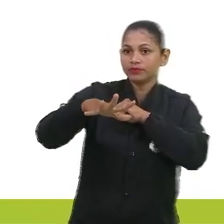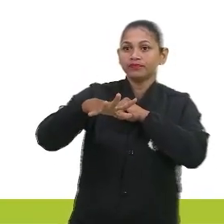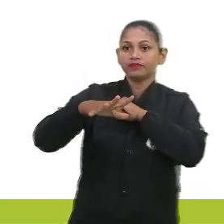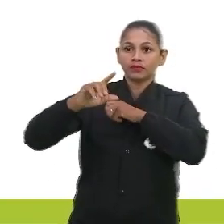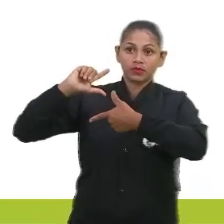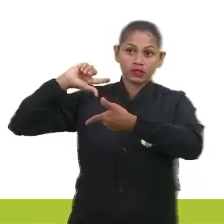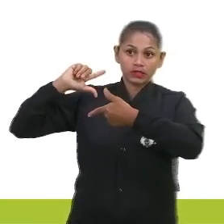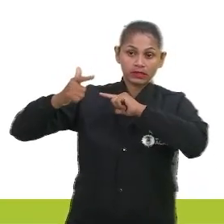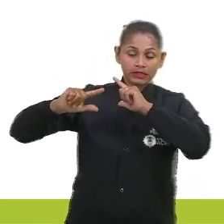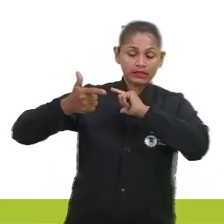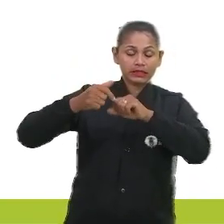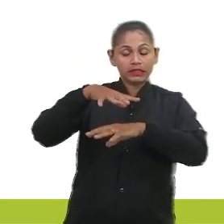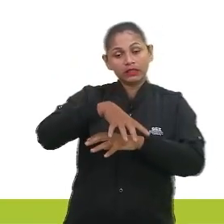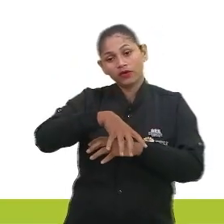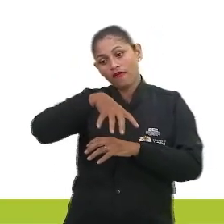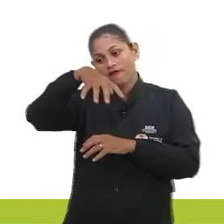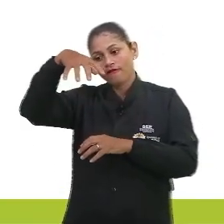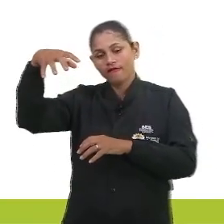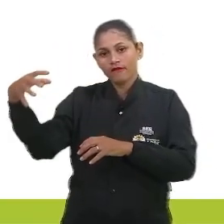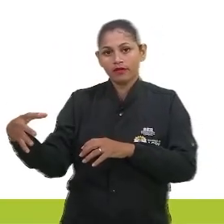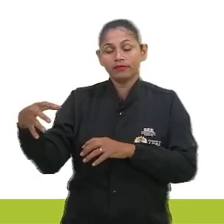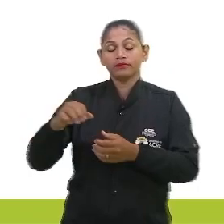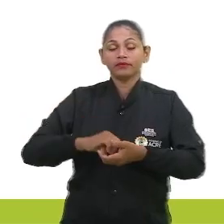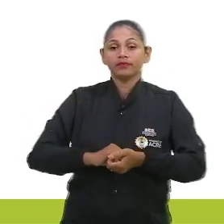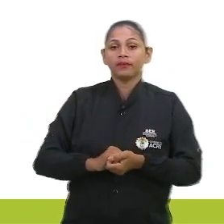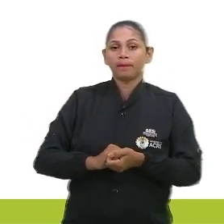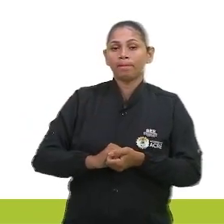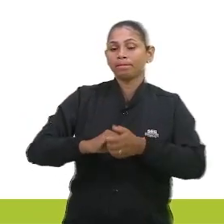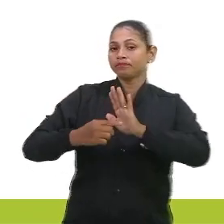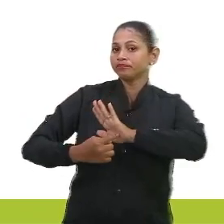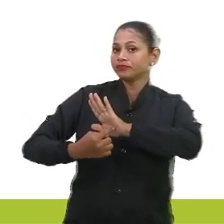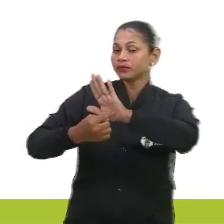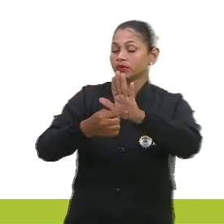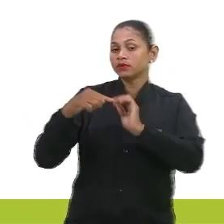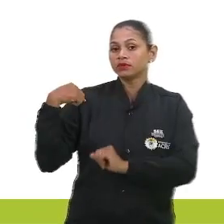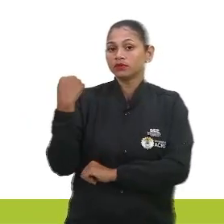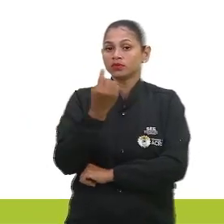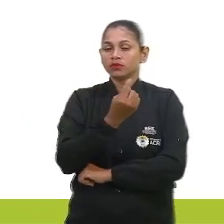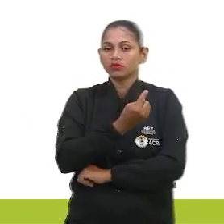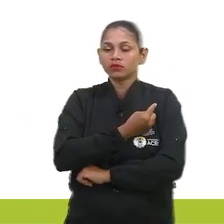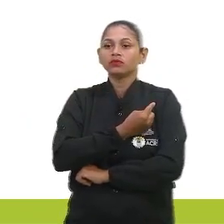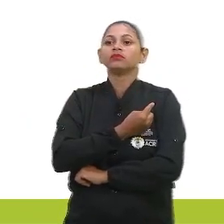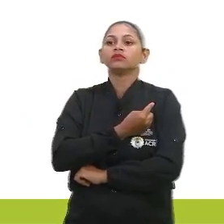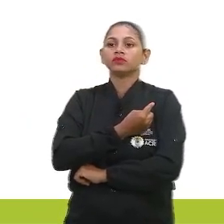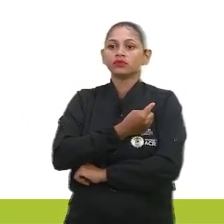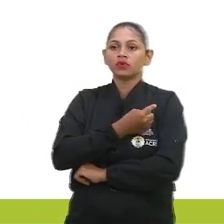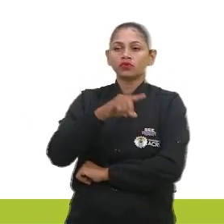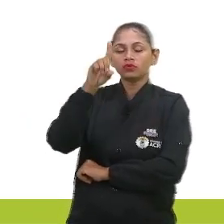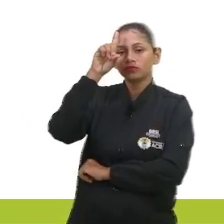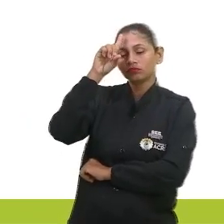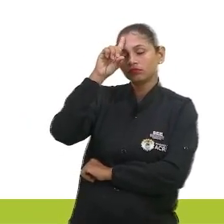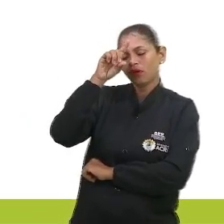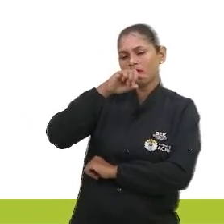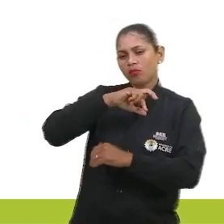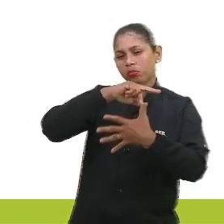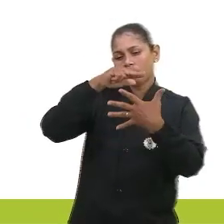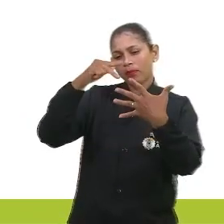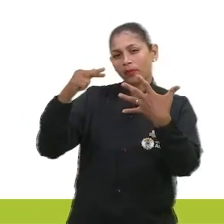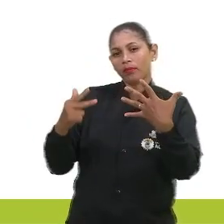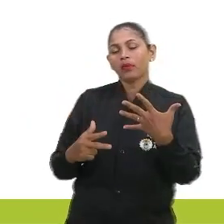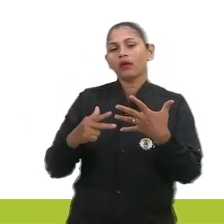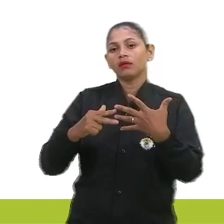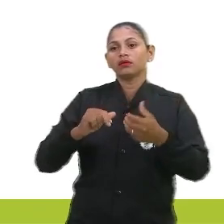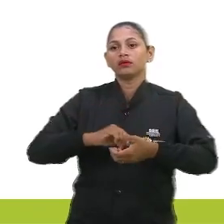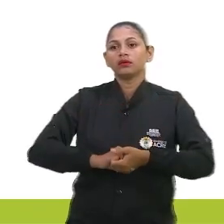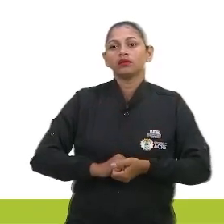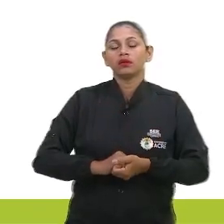tradicionais externas. Essas se apresentam no nosso cotidiano de várias maneiras, como, por exemplo, aí